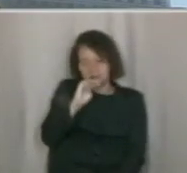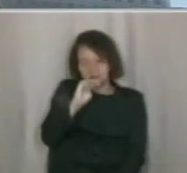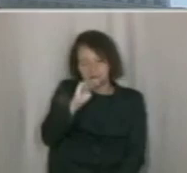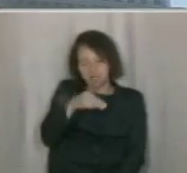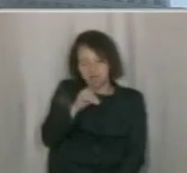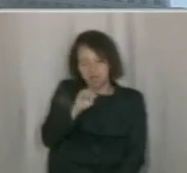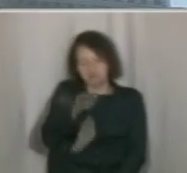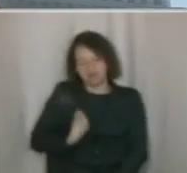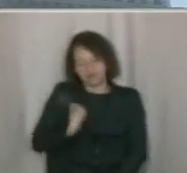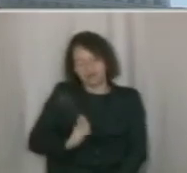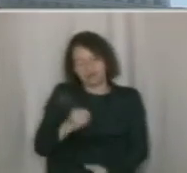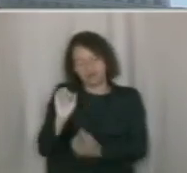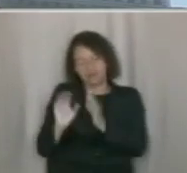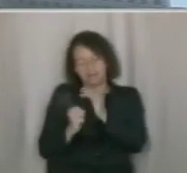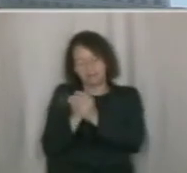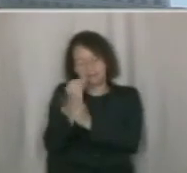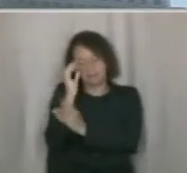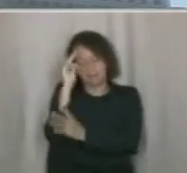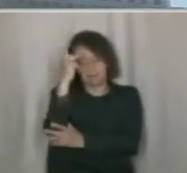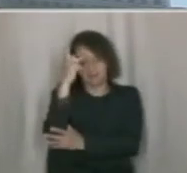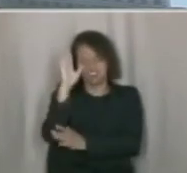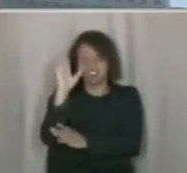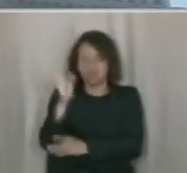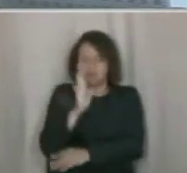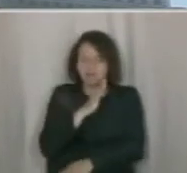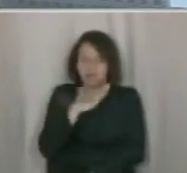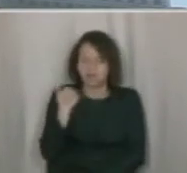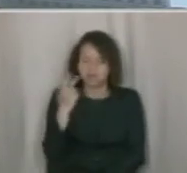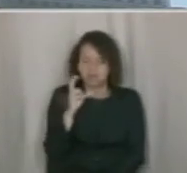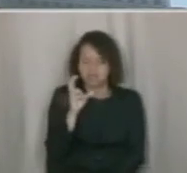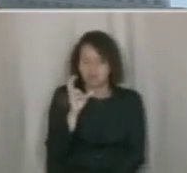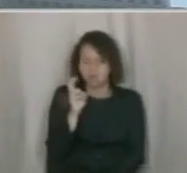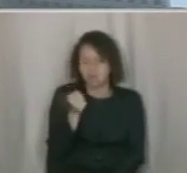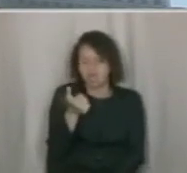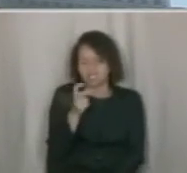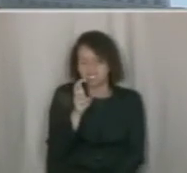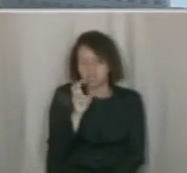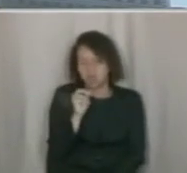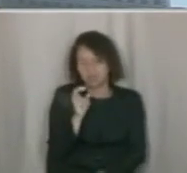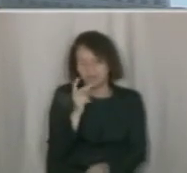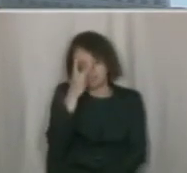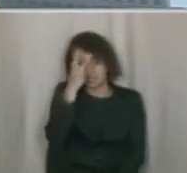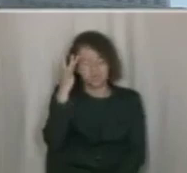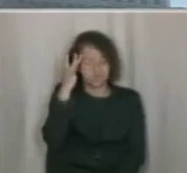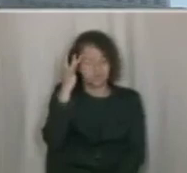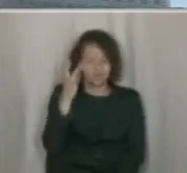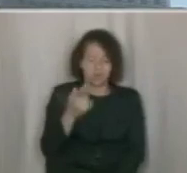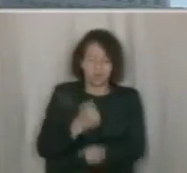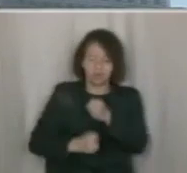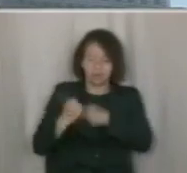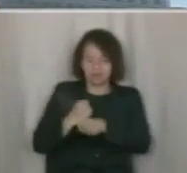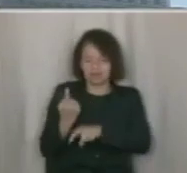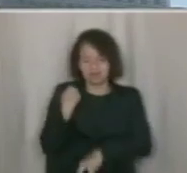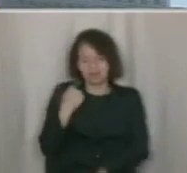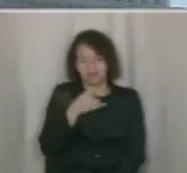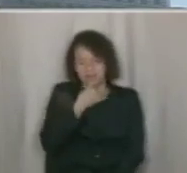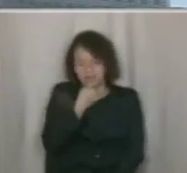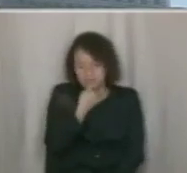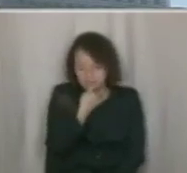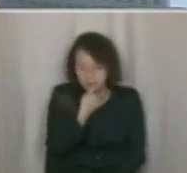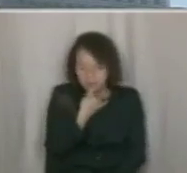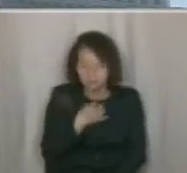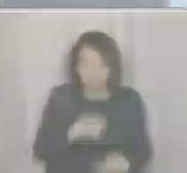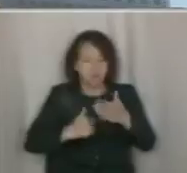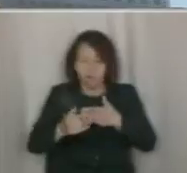7 milhões. Ali, gente, já morreram quase 50 pessoas no ano passado. E, infelizmente, aquela população vive